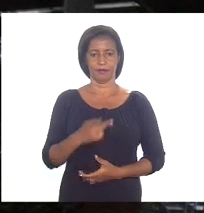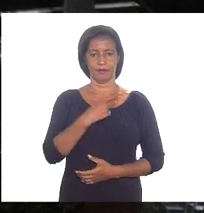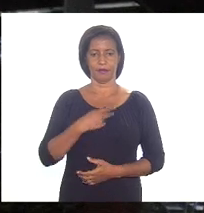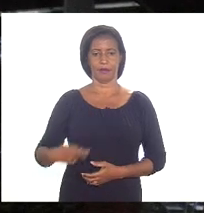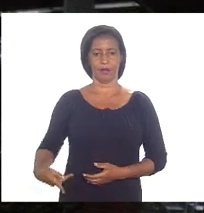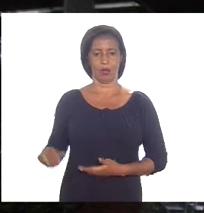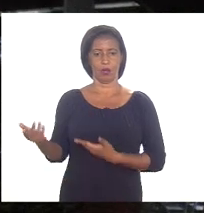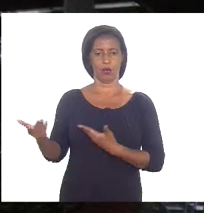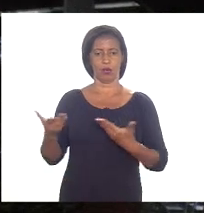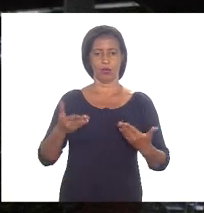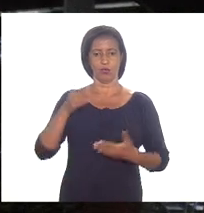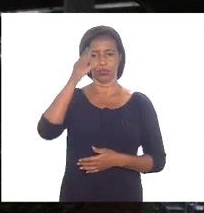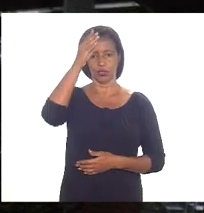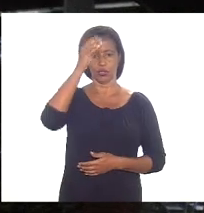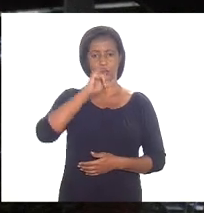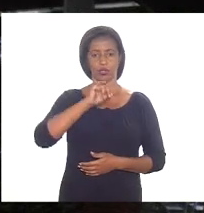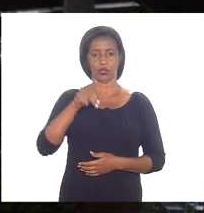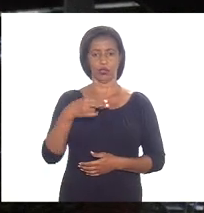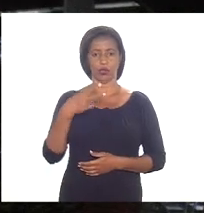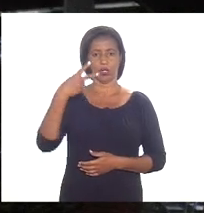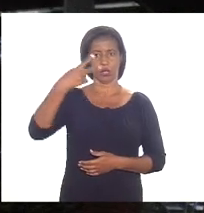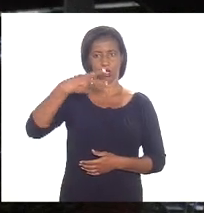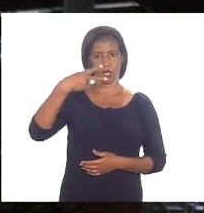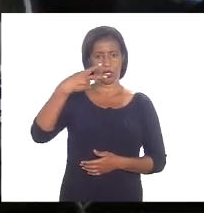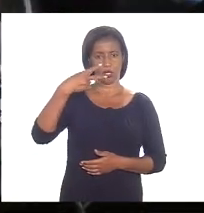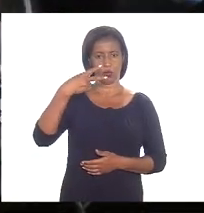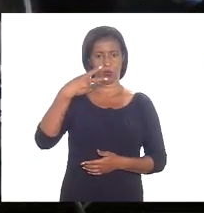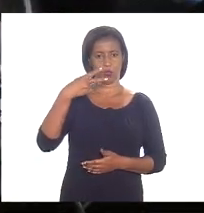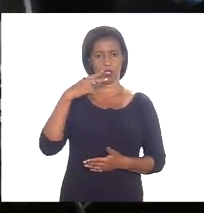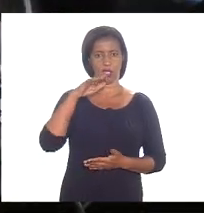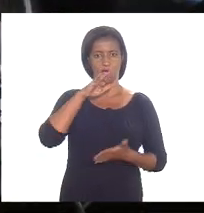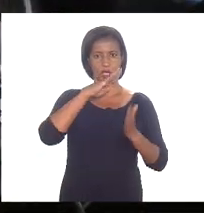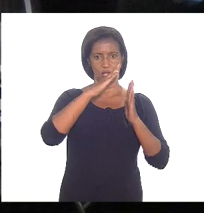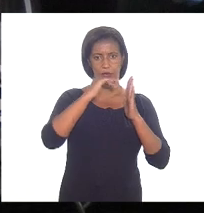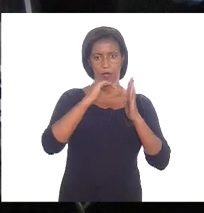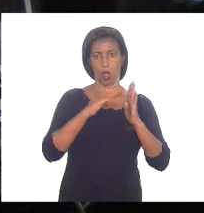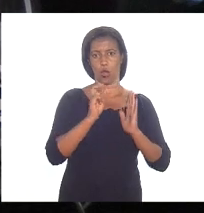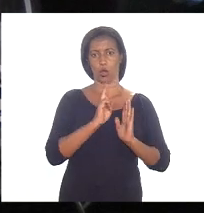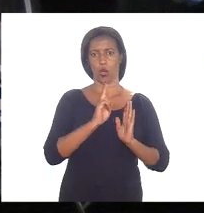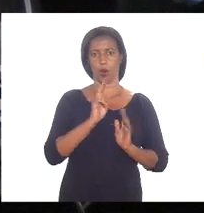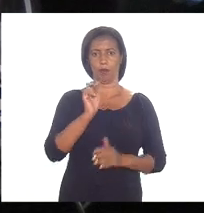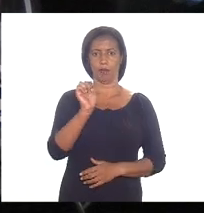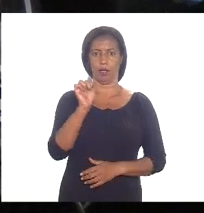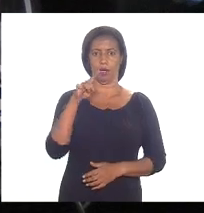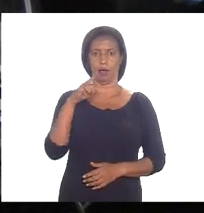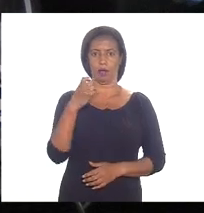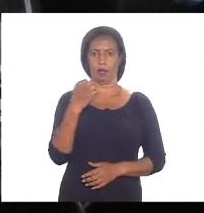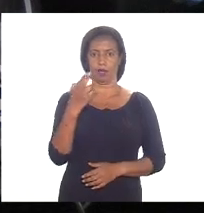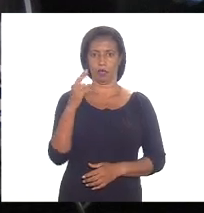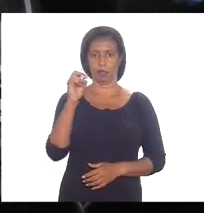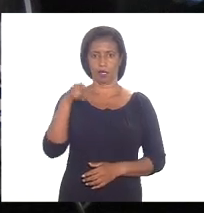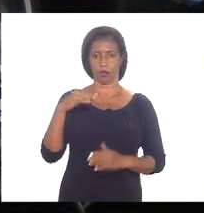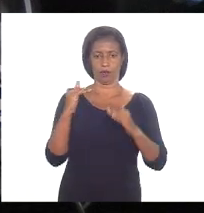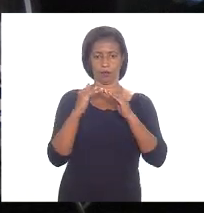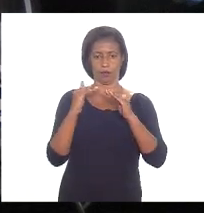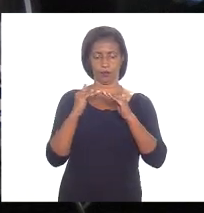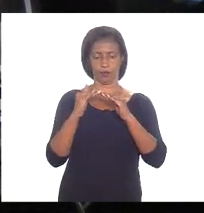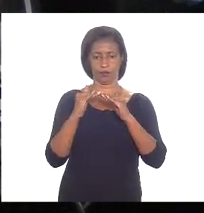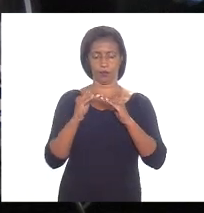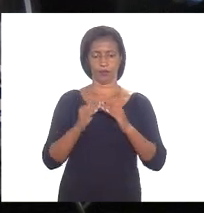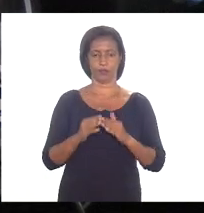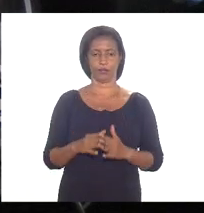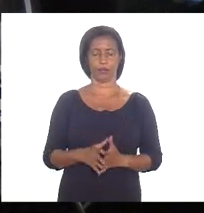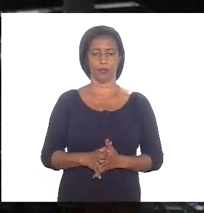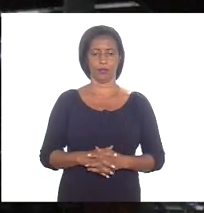Tia Ju para proceder à segunda chamada. Segunda chamada. Deputado Anderson Alexandre. Favorável no grupo. Alexandre,